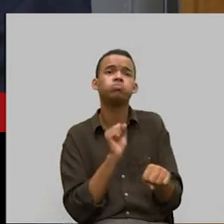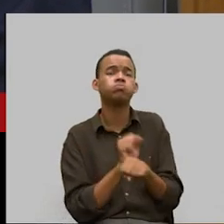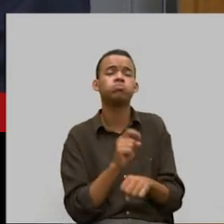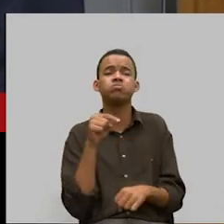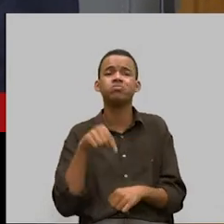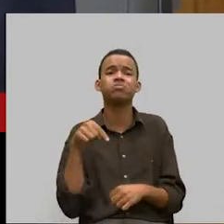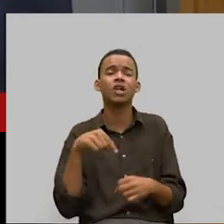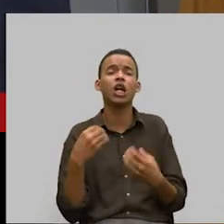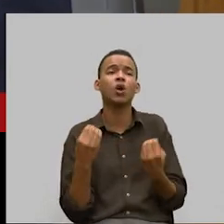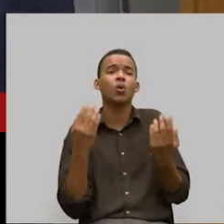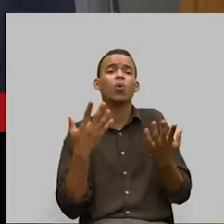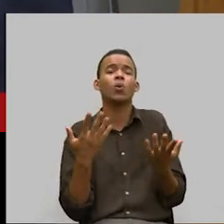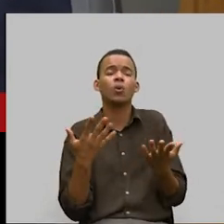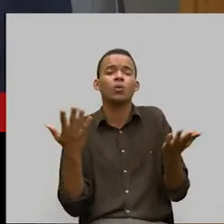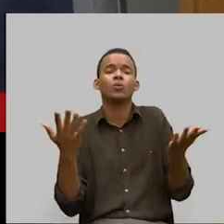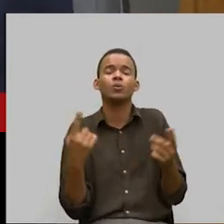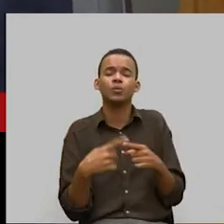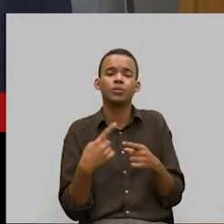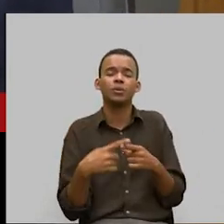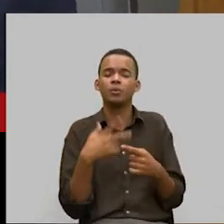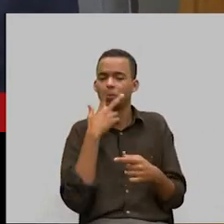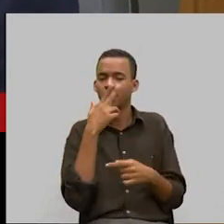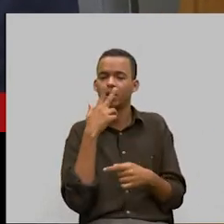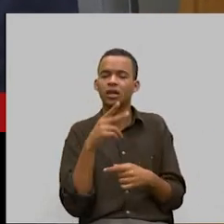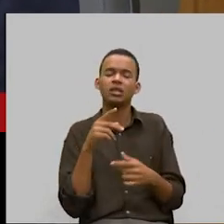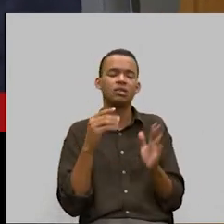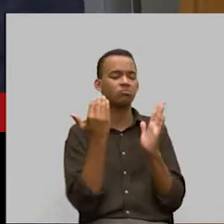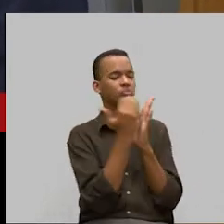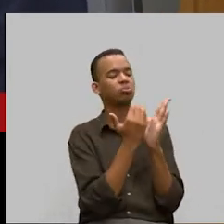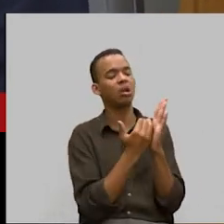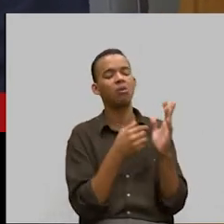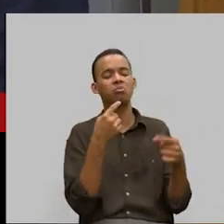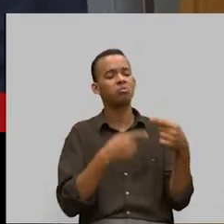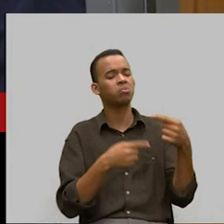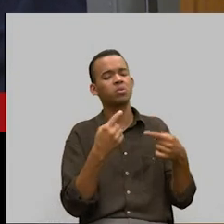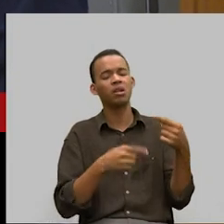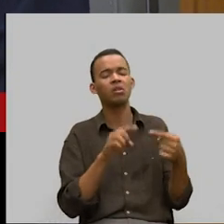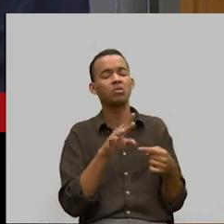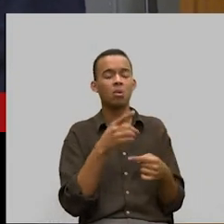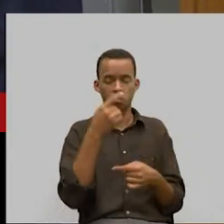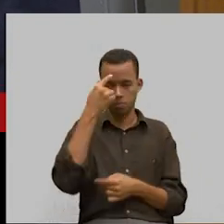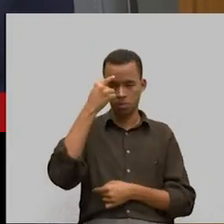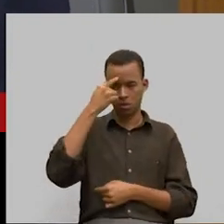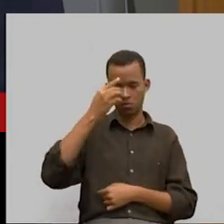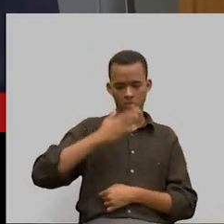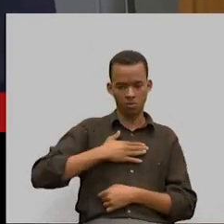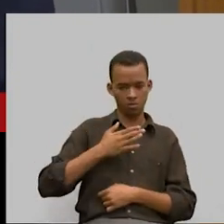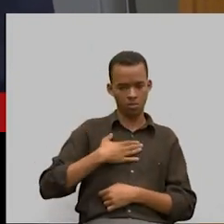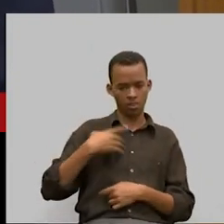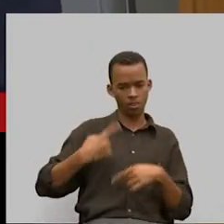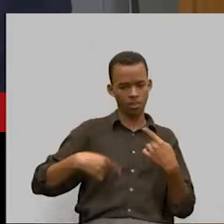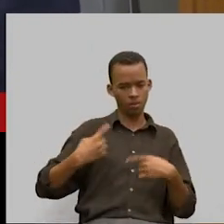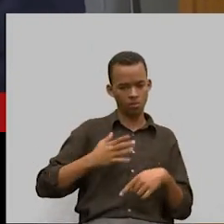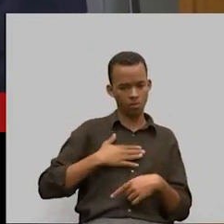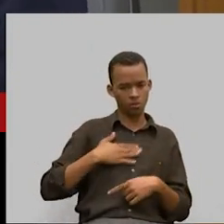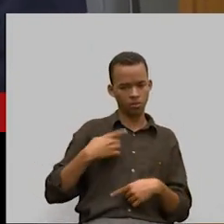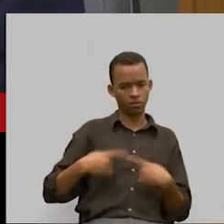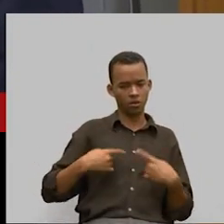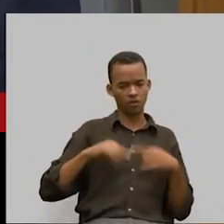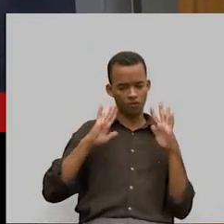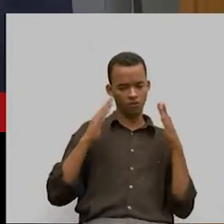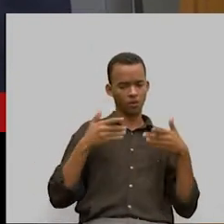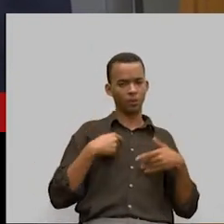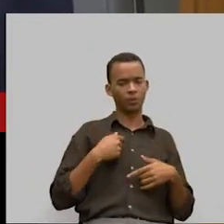país porque as coisas são tratadas por pautas políticas por conveniências políticas Ah esse cara aqui levantou a